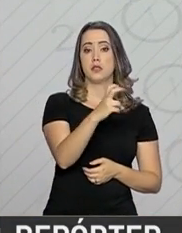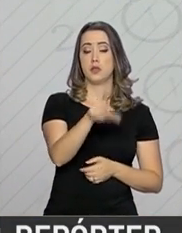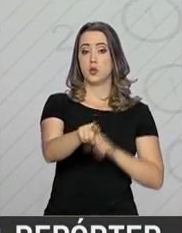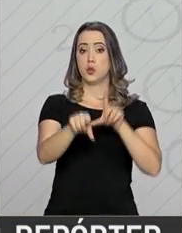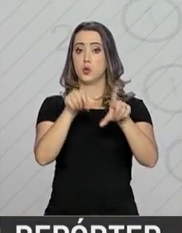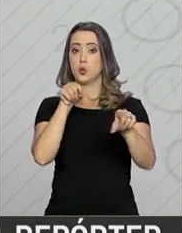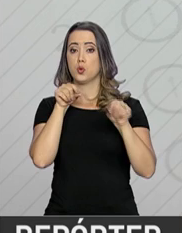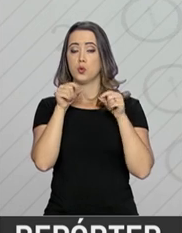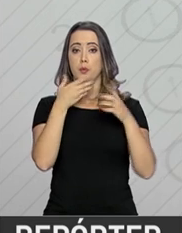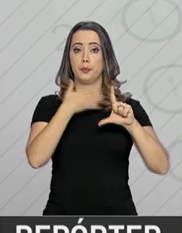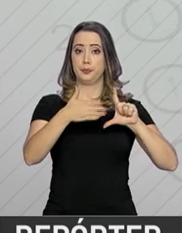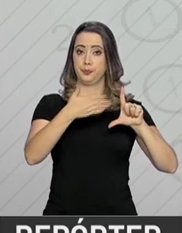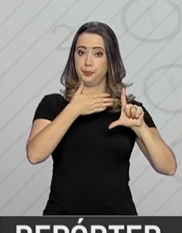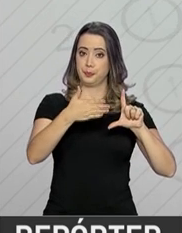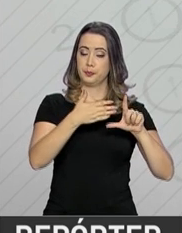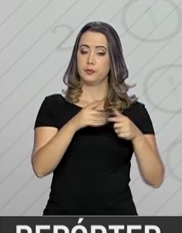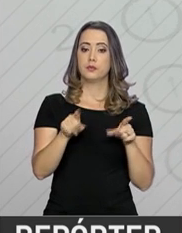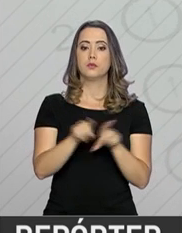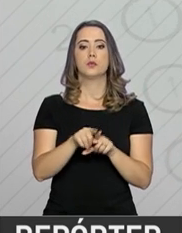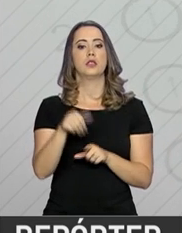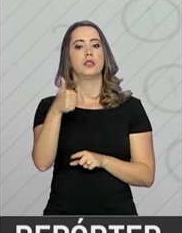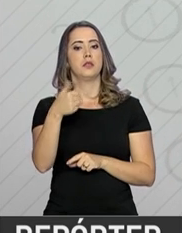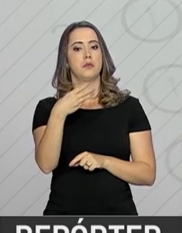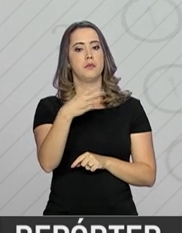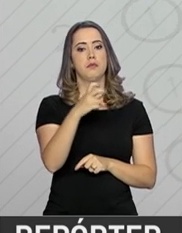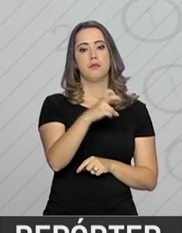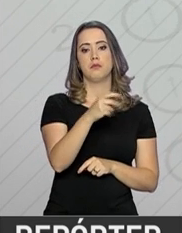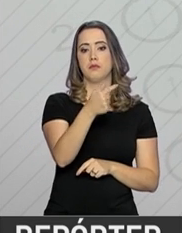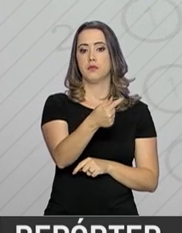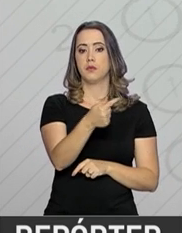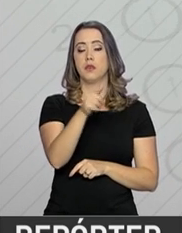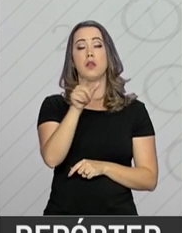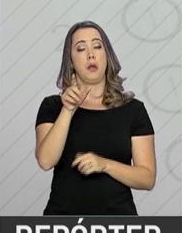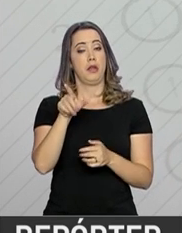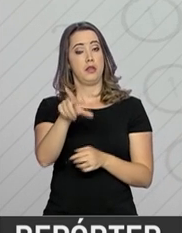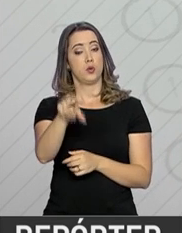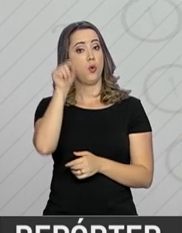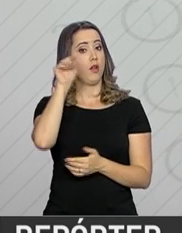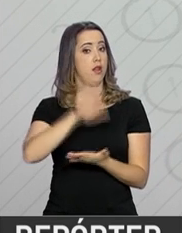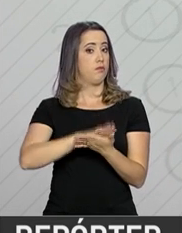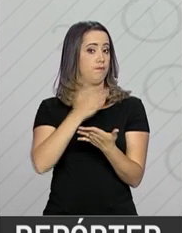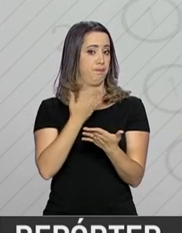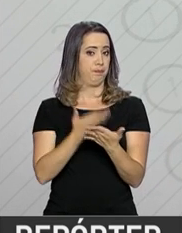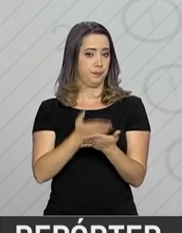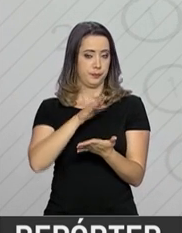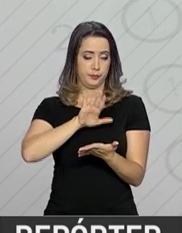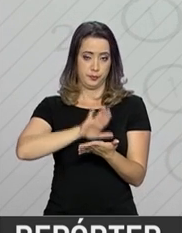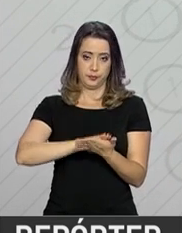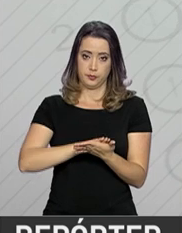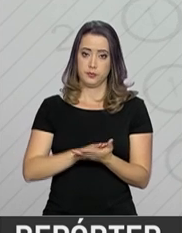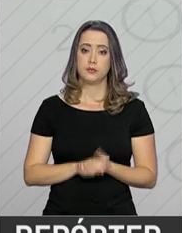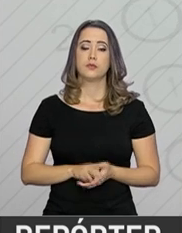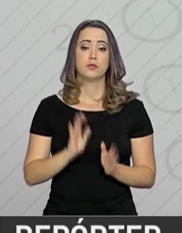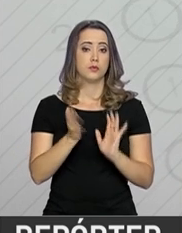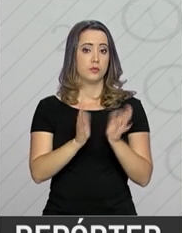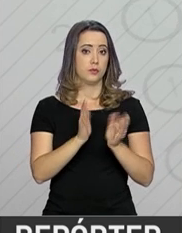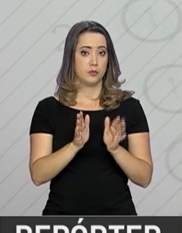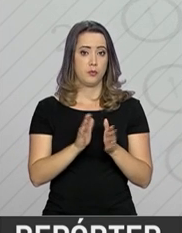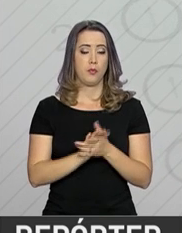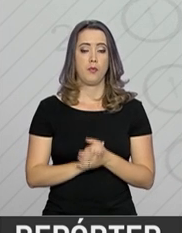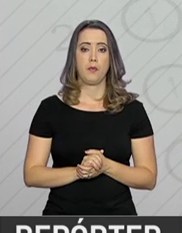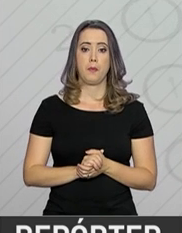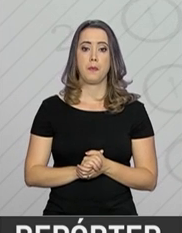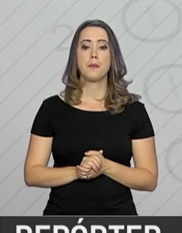alunos fizeram um vídeo prova e 1.357 optaram por receber auxílio do tradutor intérprete de